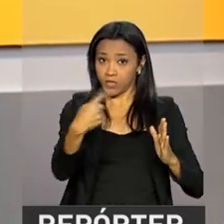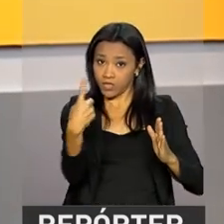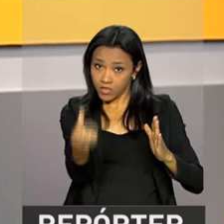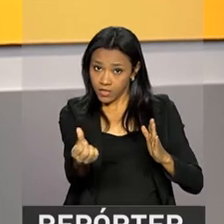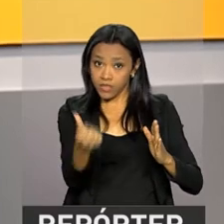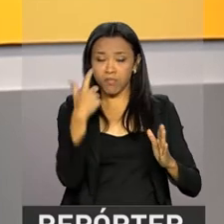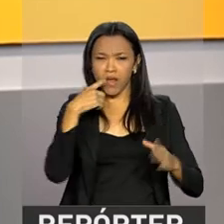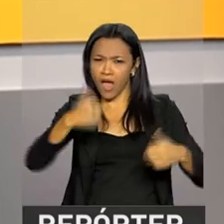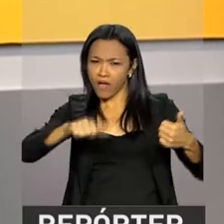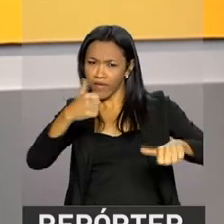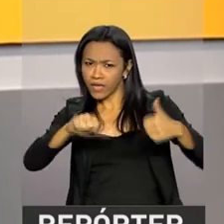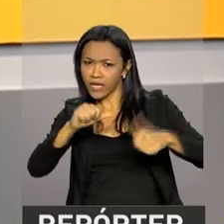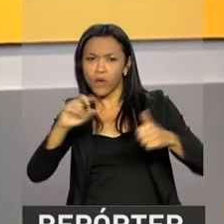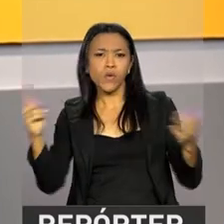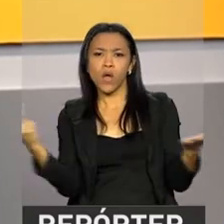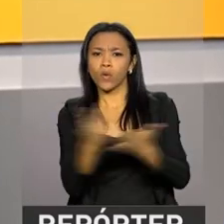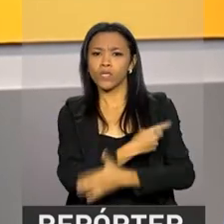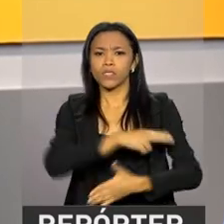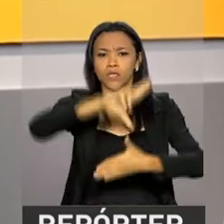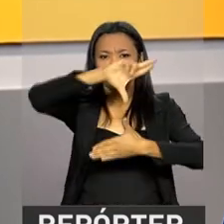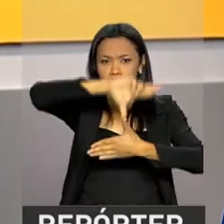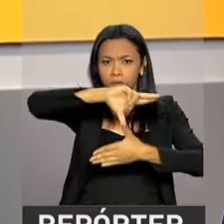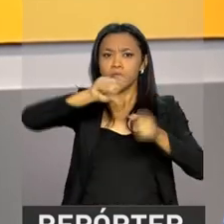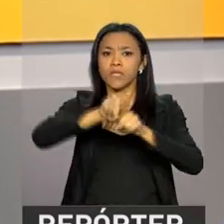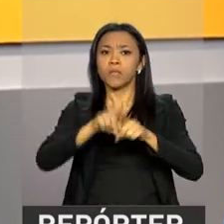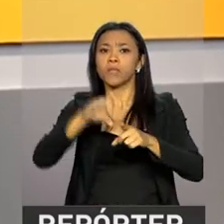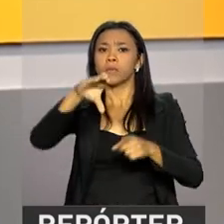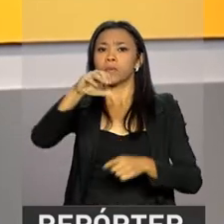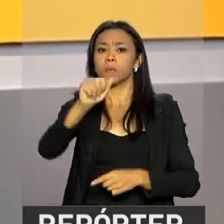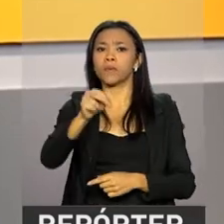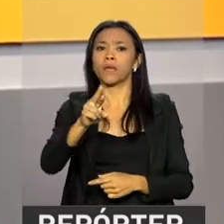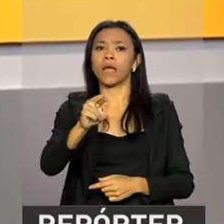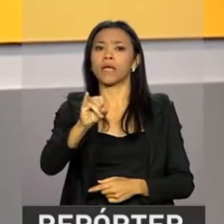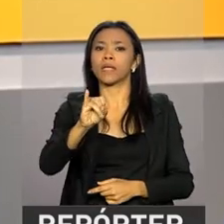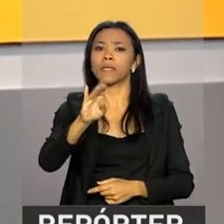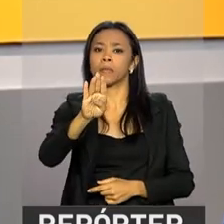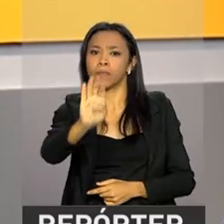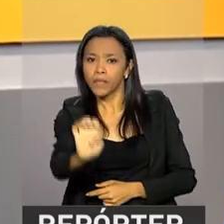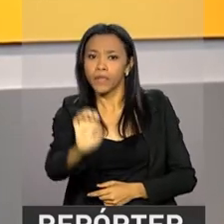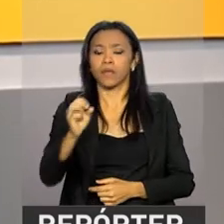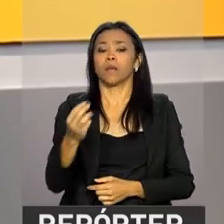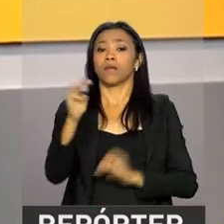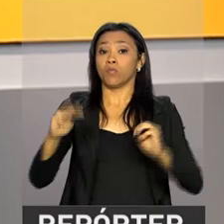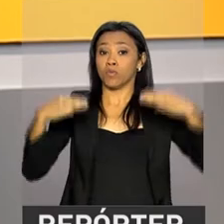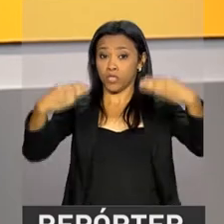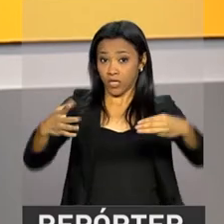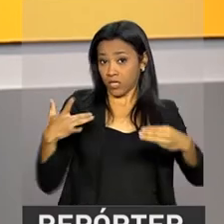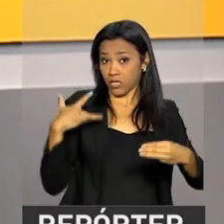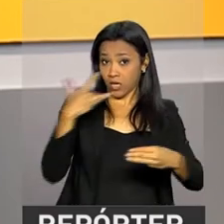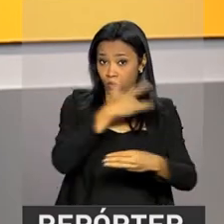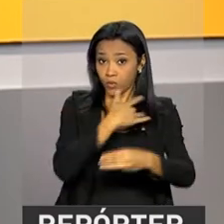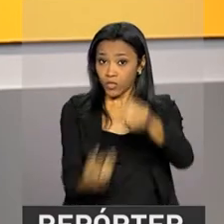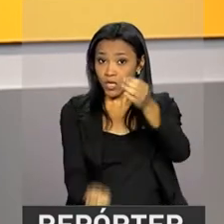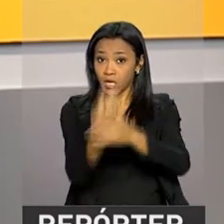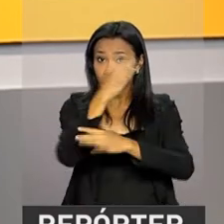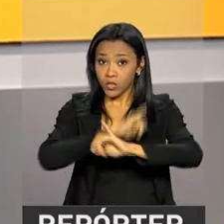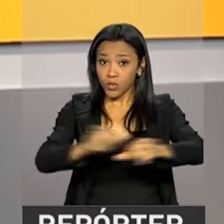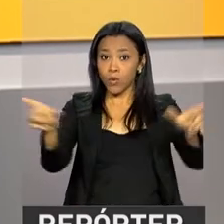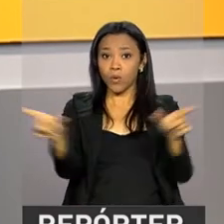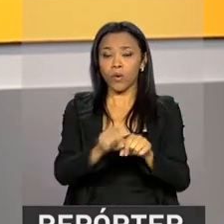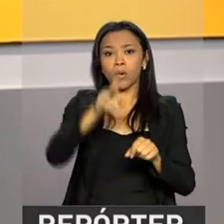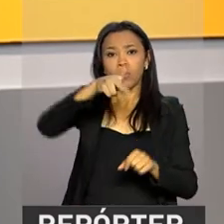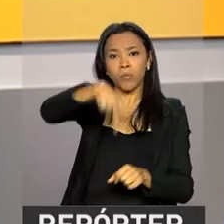impacto socioeconômico na América Latina e no Caribe, o Ministério da Saúde lançou, em parceria com o PNUD, o Programa das Nações Unidas